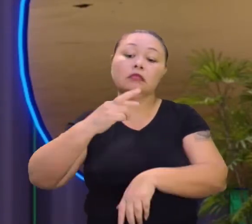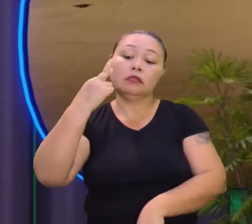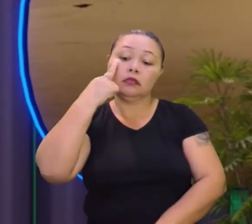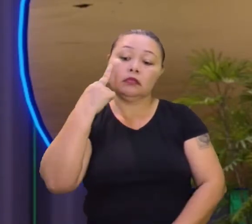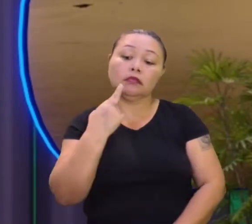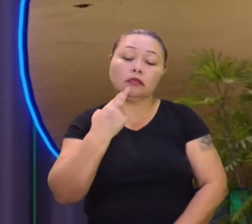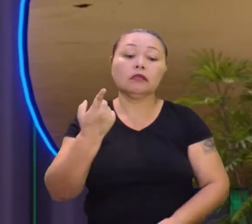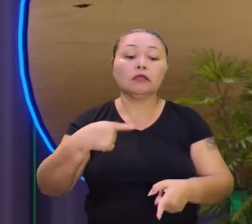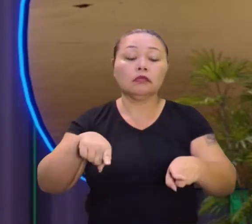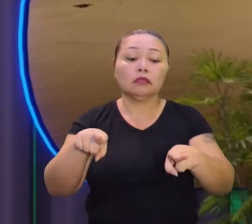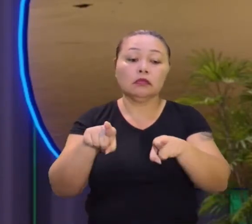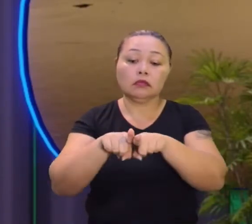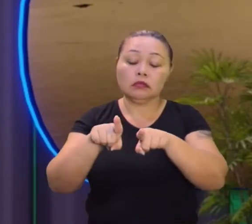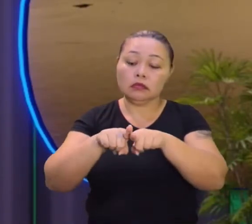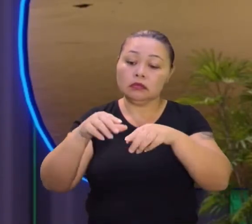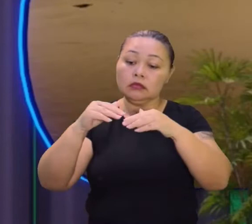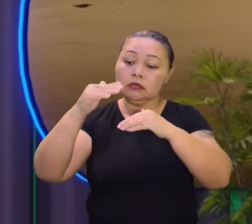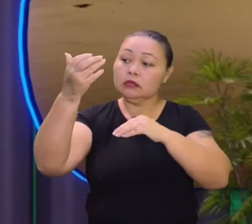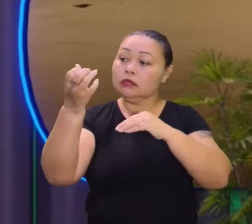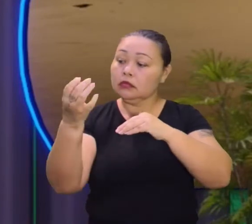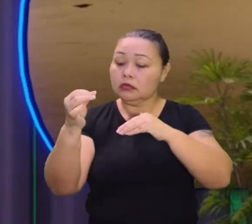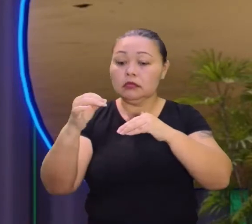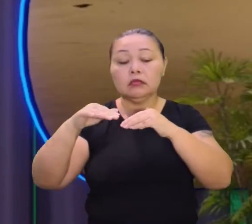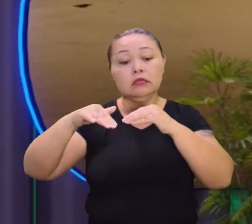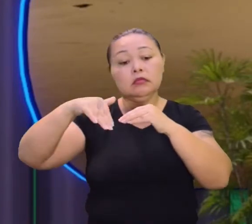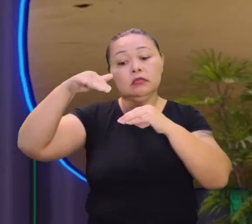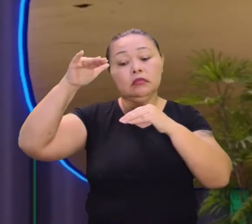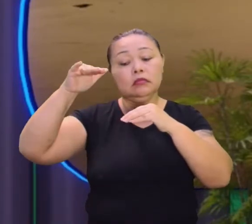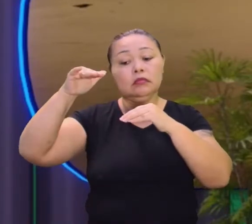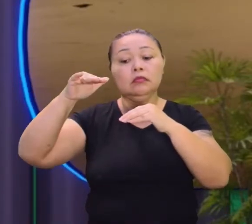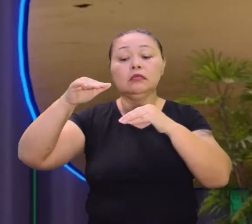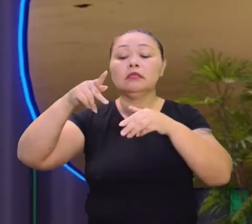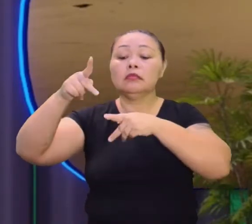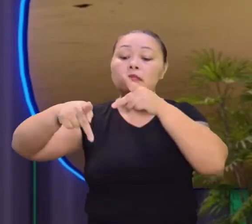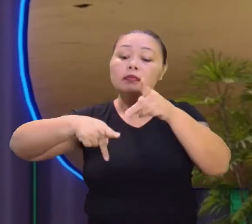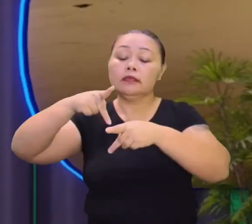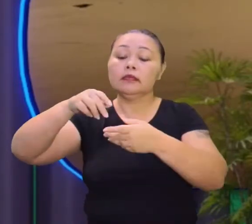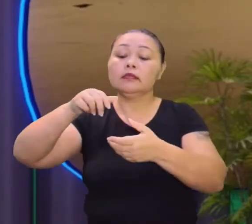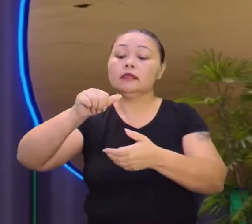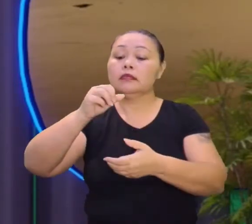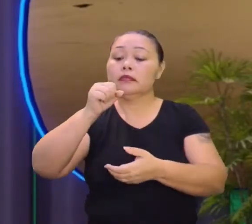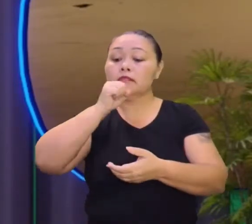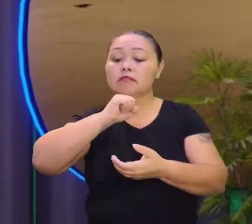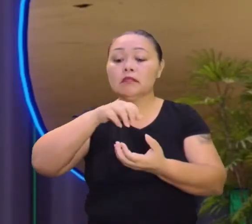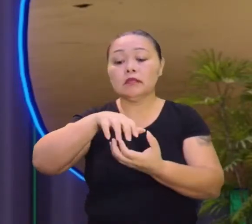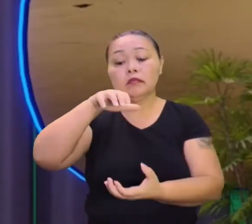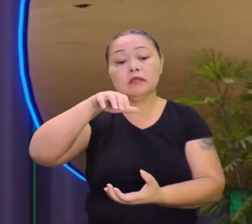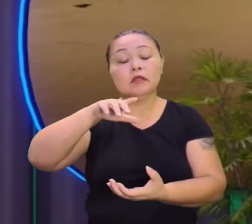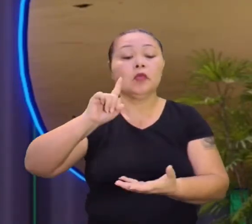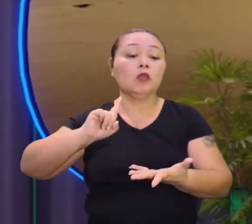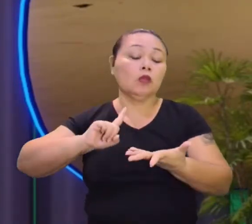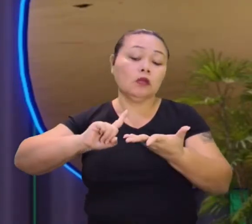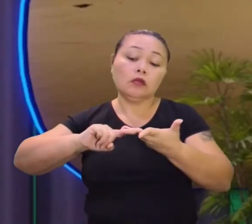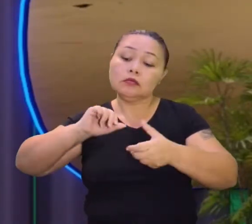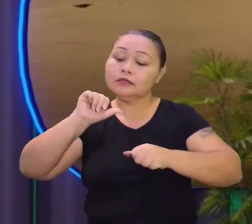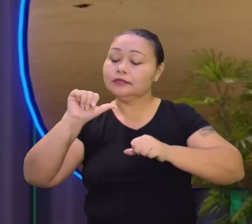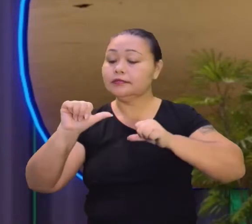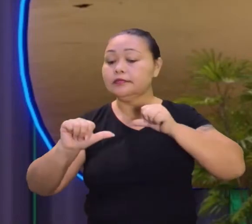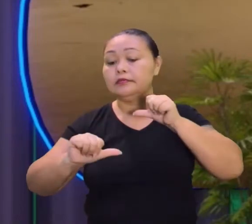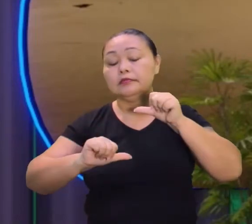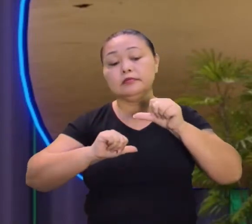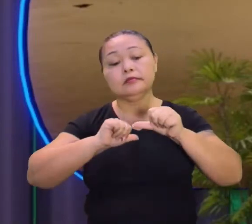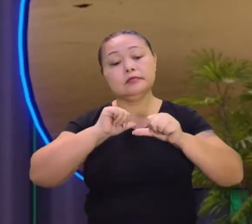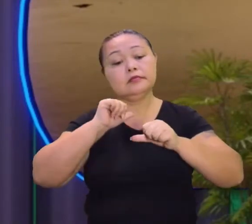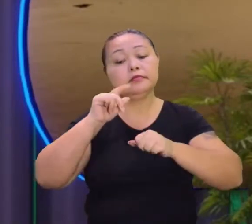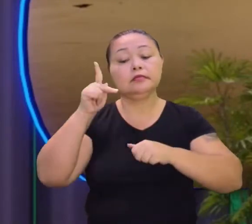Rondônia. Então, acima de 60 anos é a população idosa, mesmo com todas as mudanças